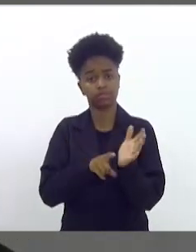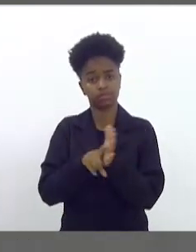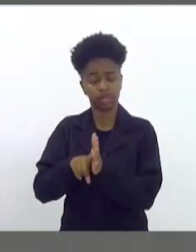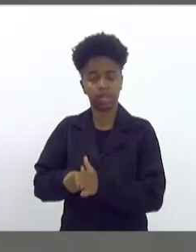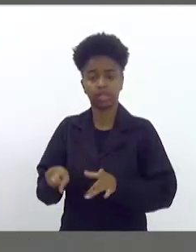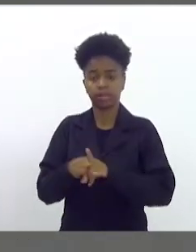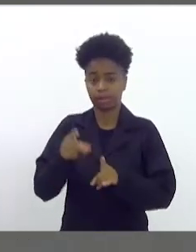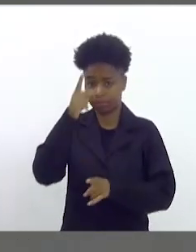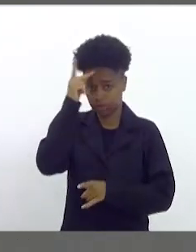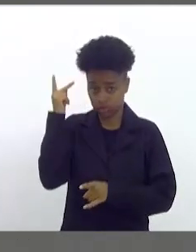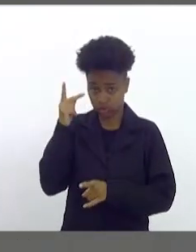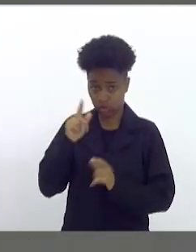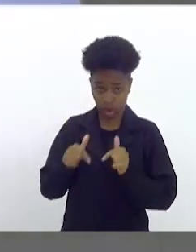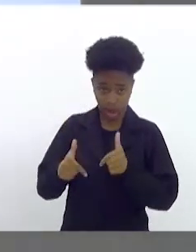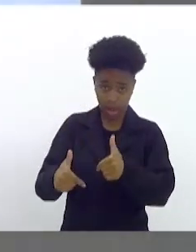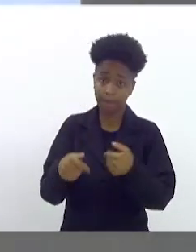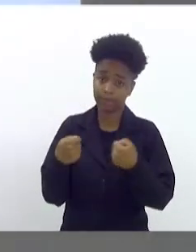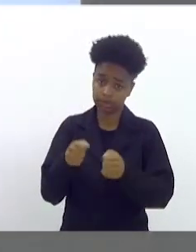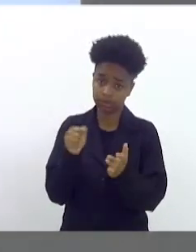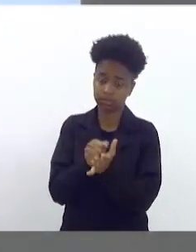comete precisa ser punido.